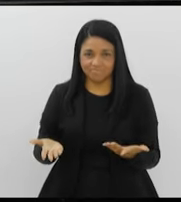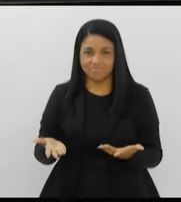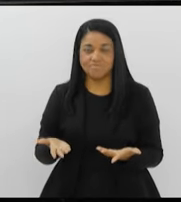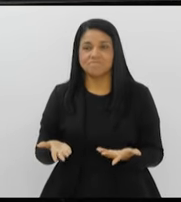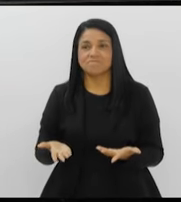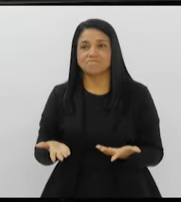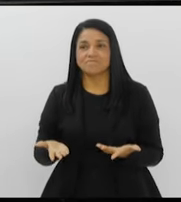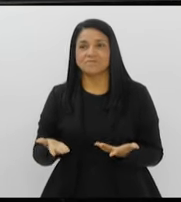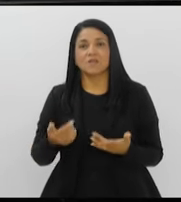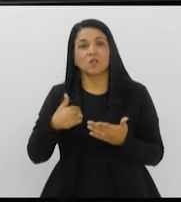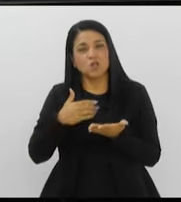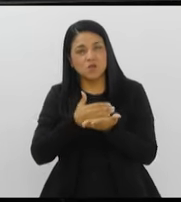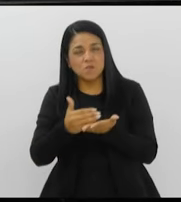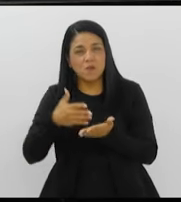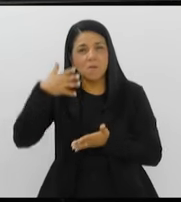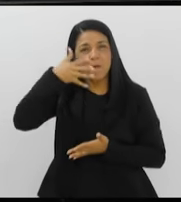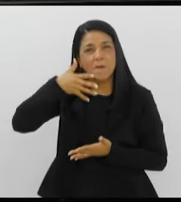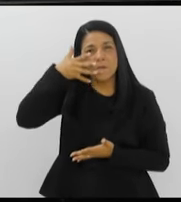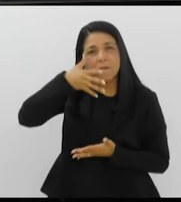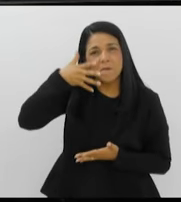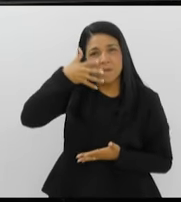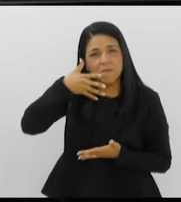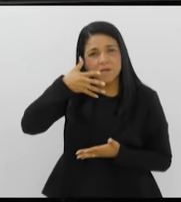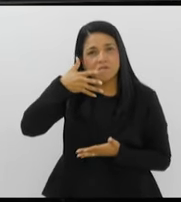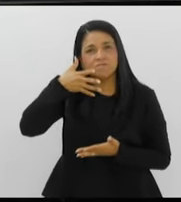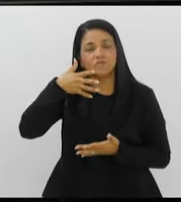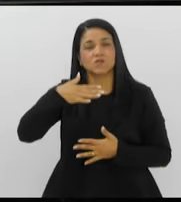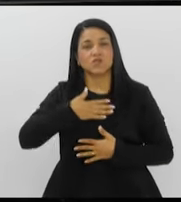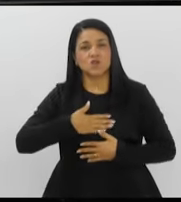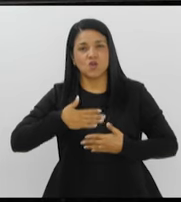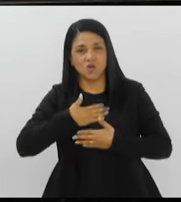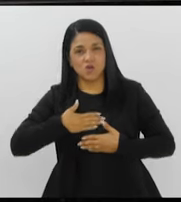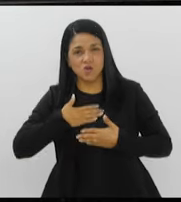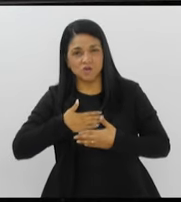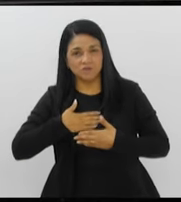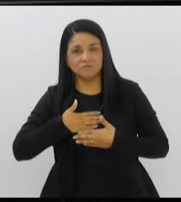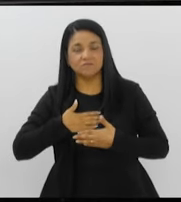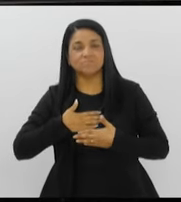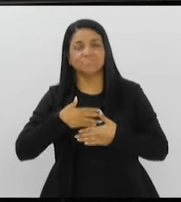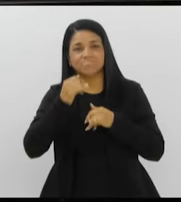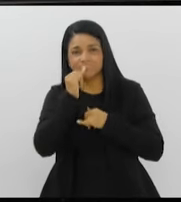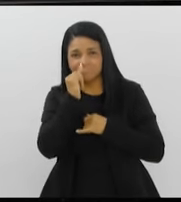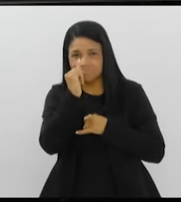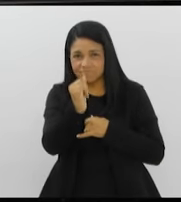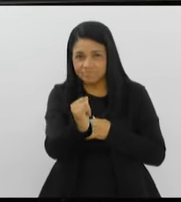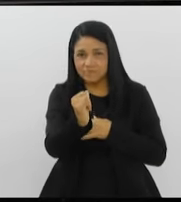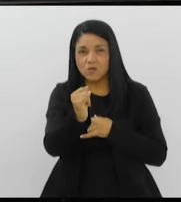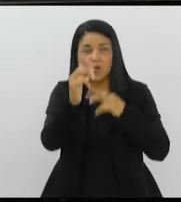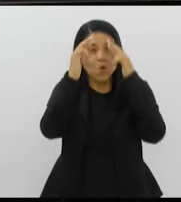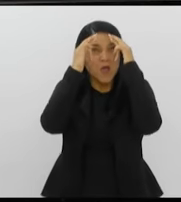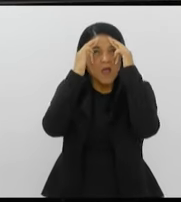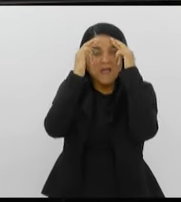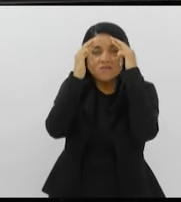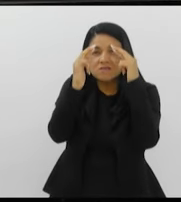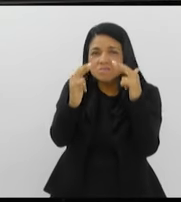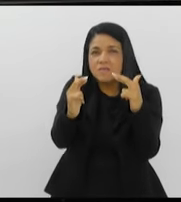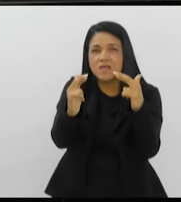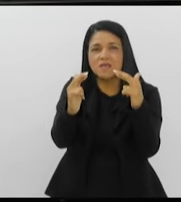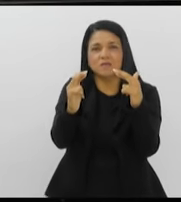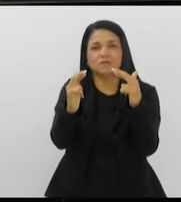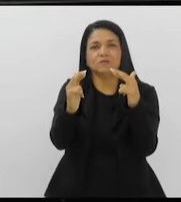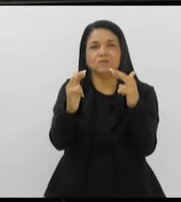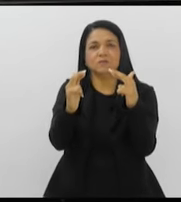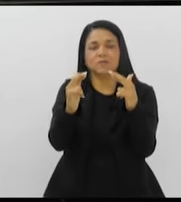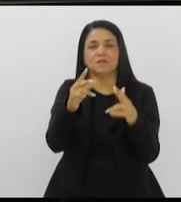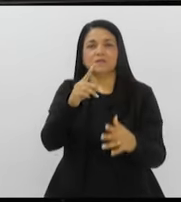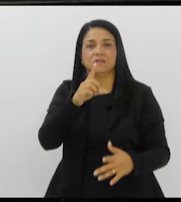Eu também, no início da minha fala, eu gostaria de dizer do imenso respeito que eu tenho pela